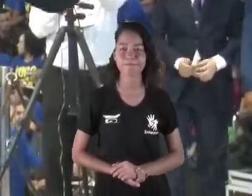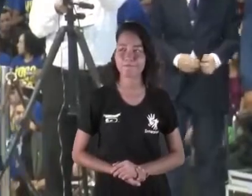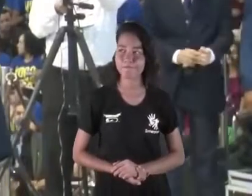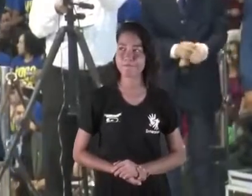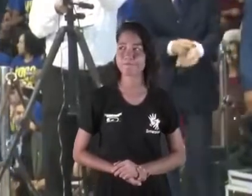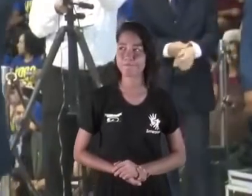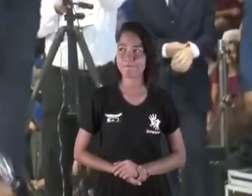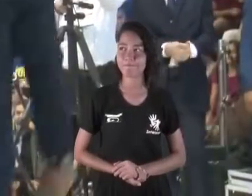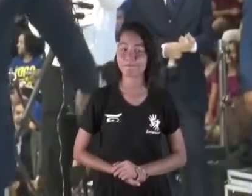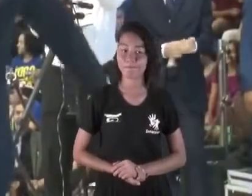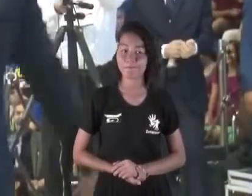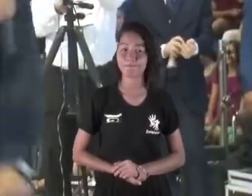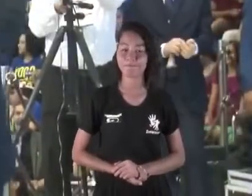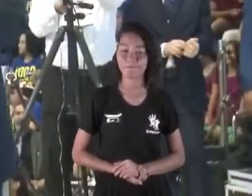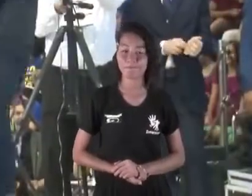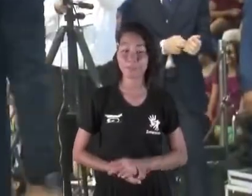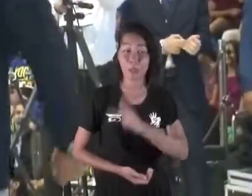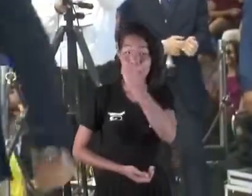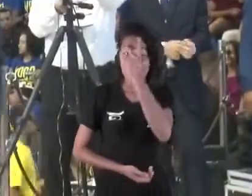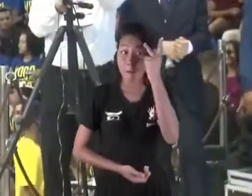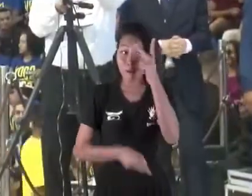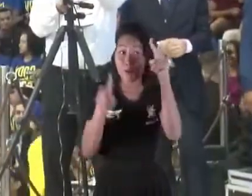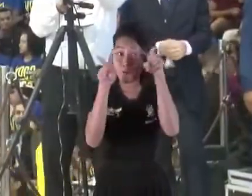Já viu a glória?